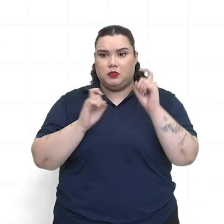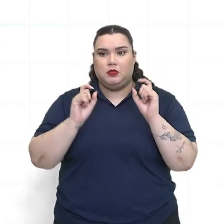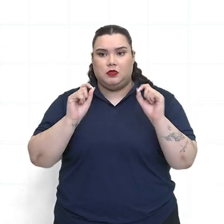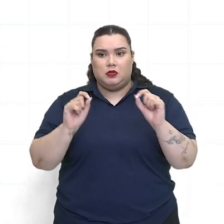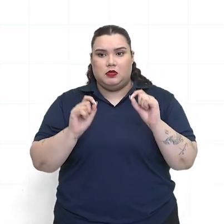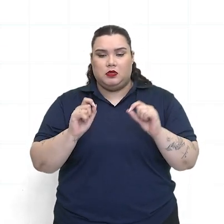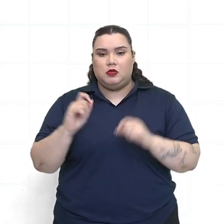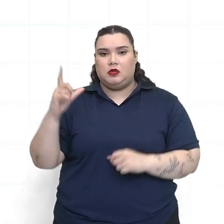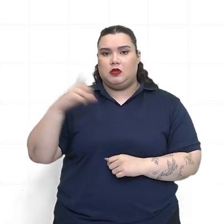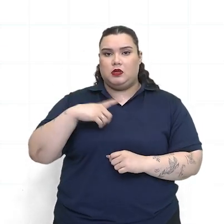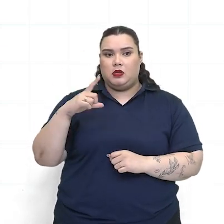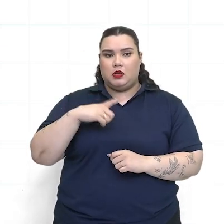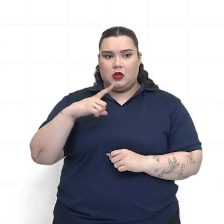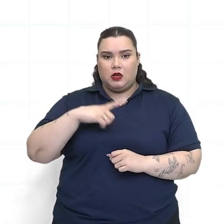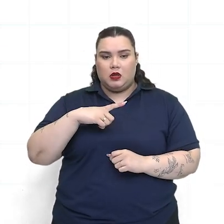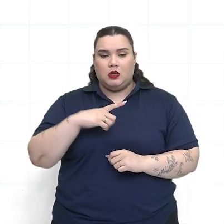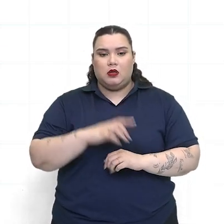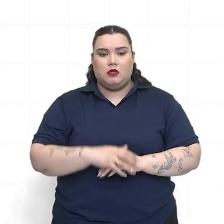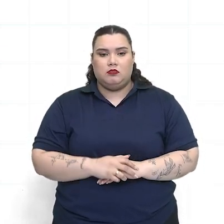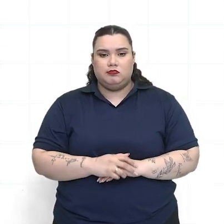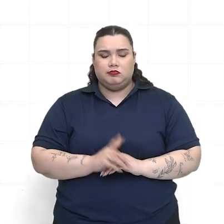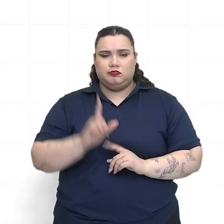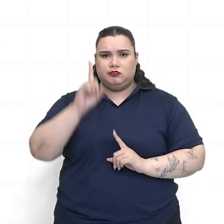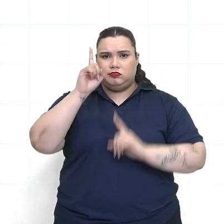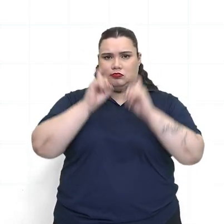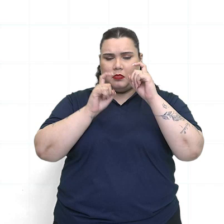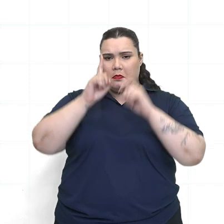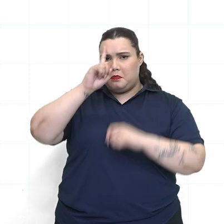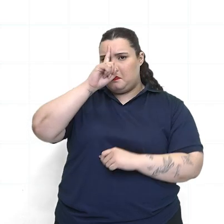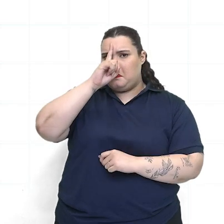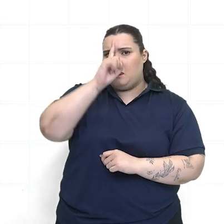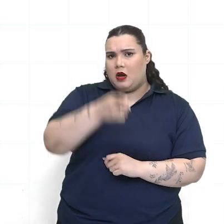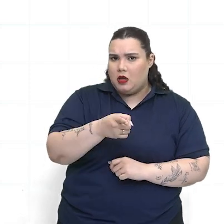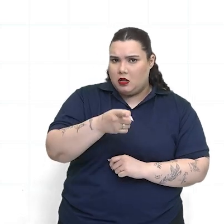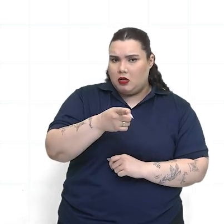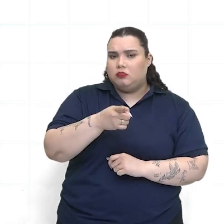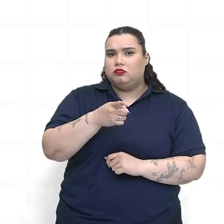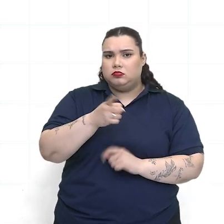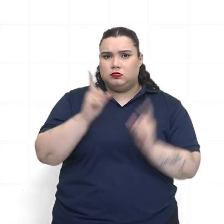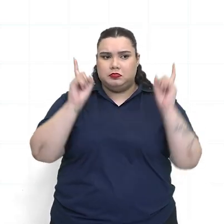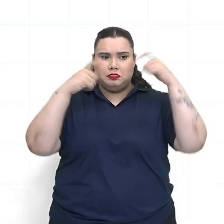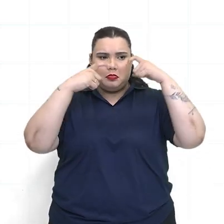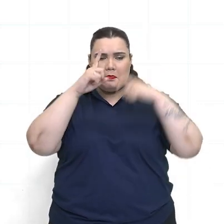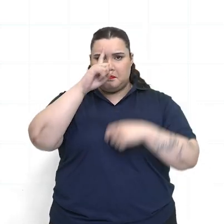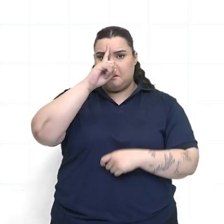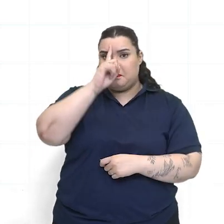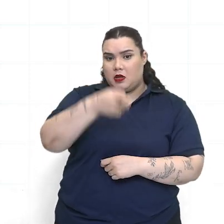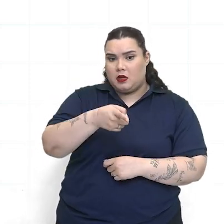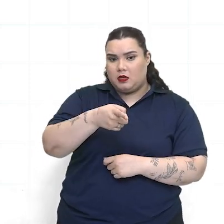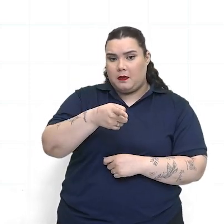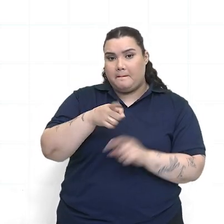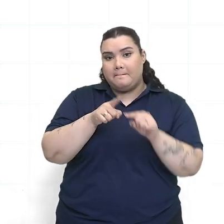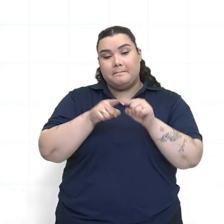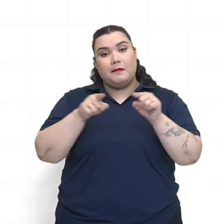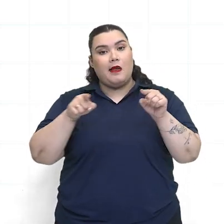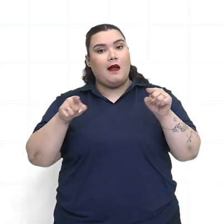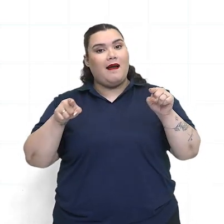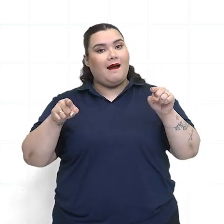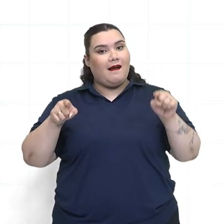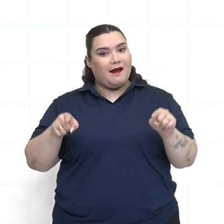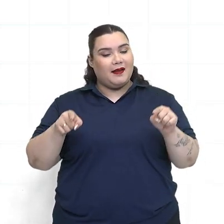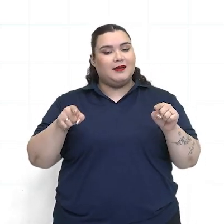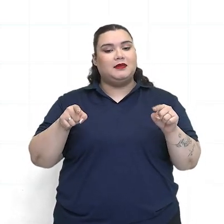que ele está fazendo uma cara de ordem, né? Ele está dando ordem aí na imagem. Porém,